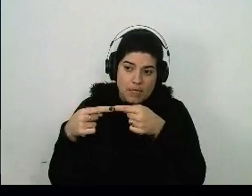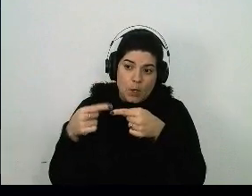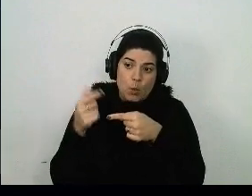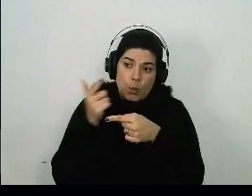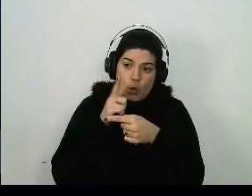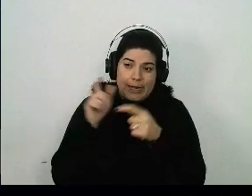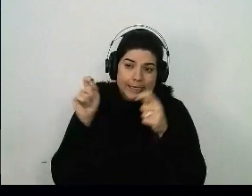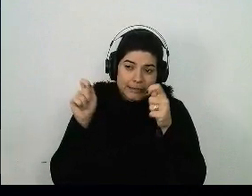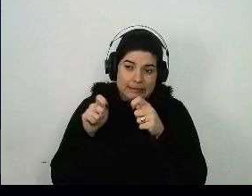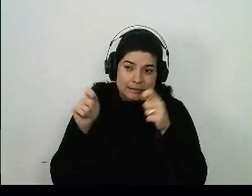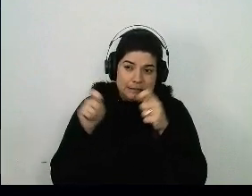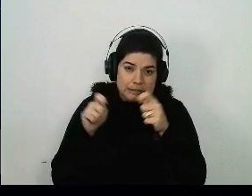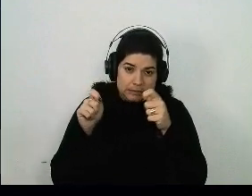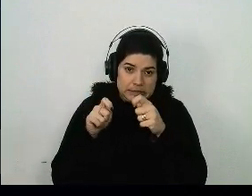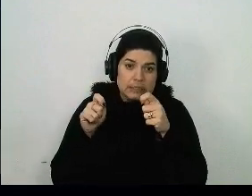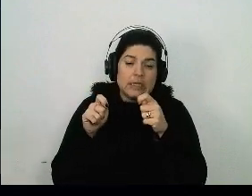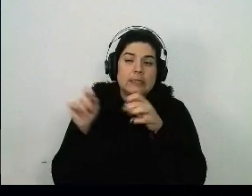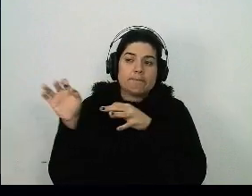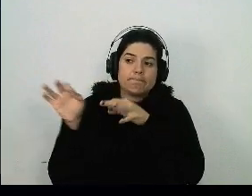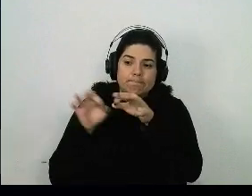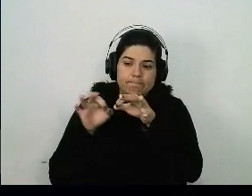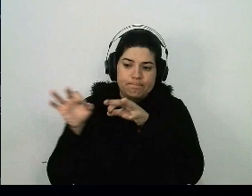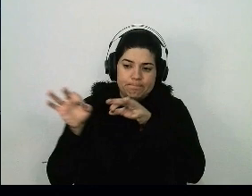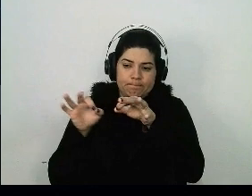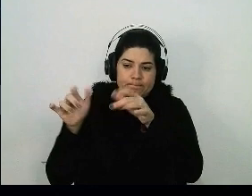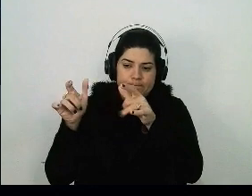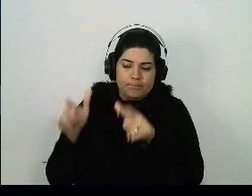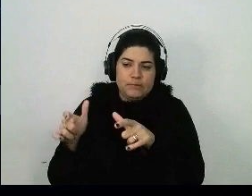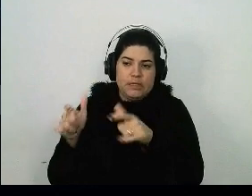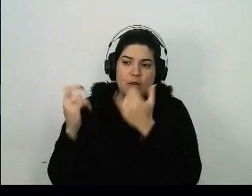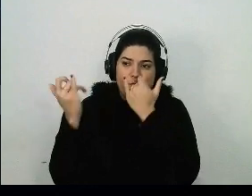um outro local e salva as minhas informações lá.